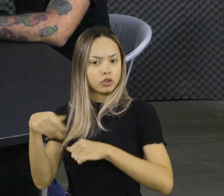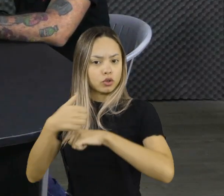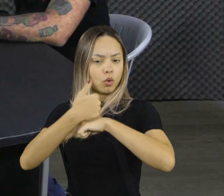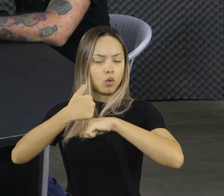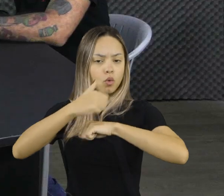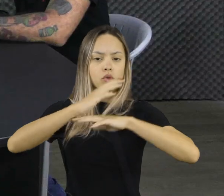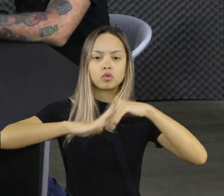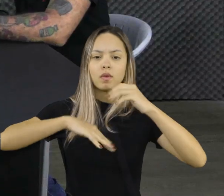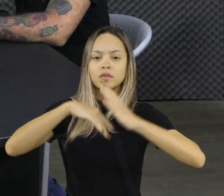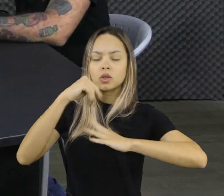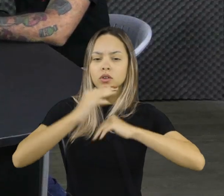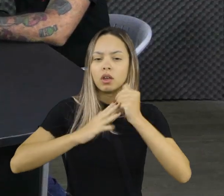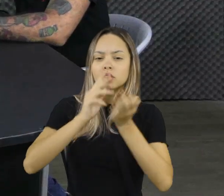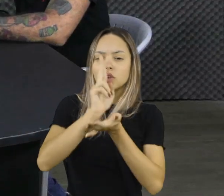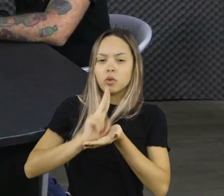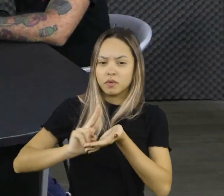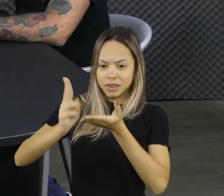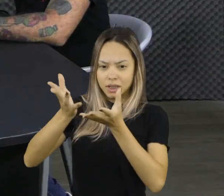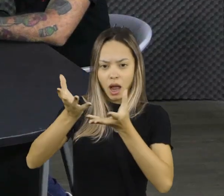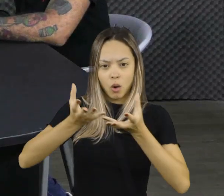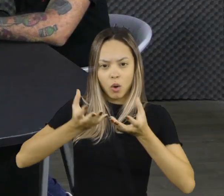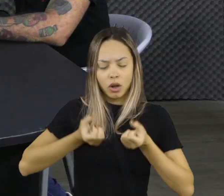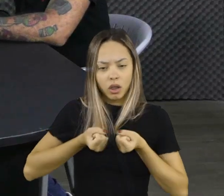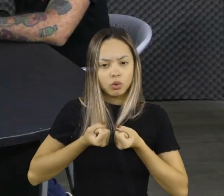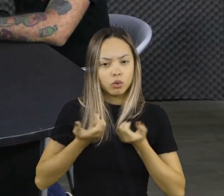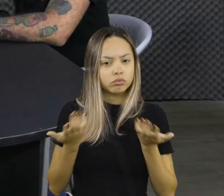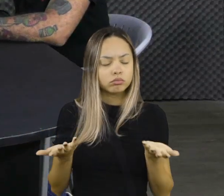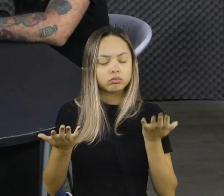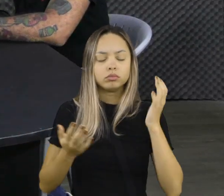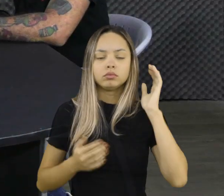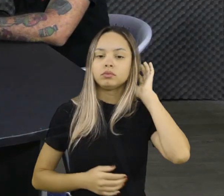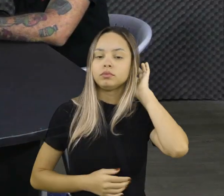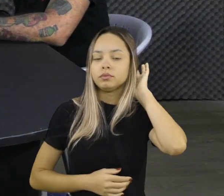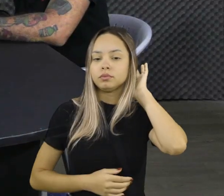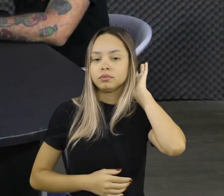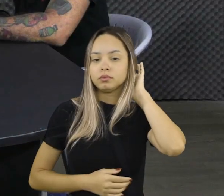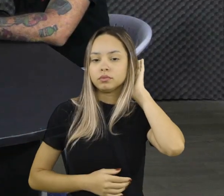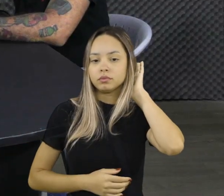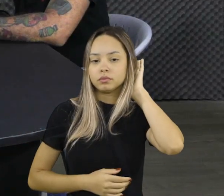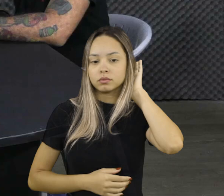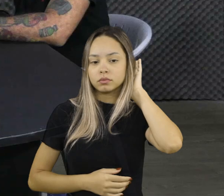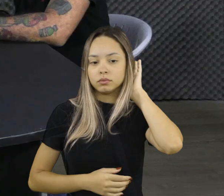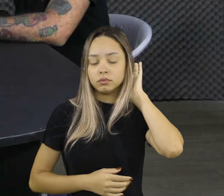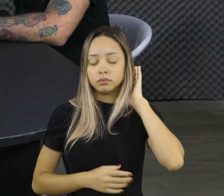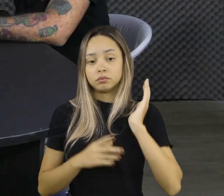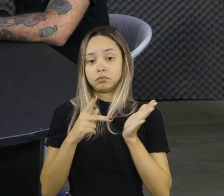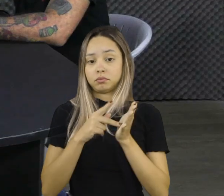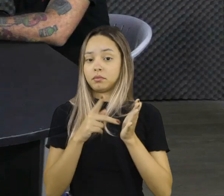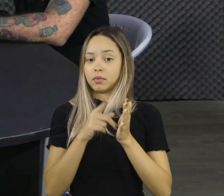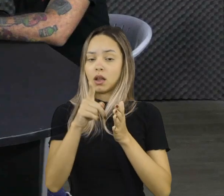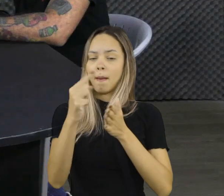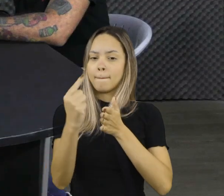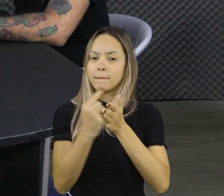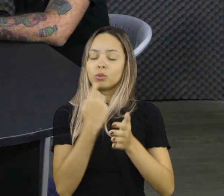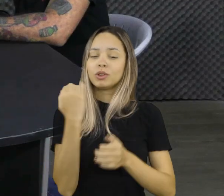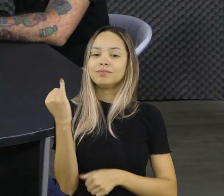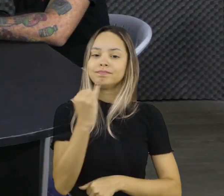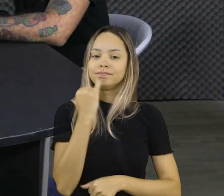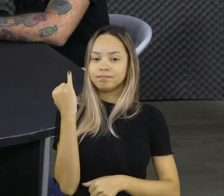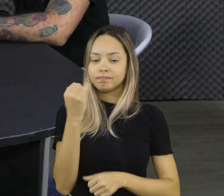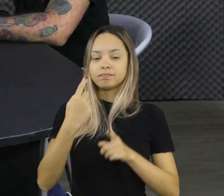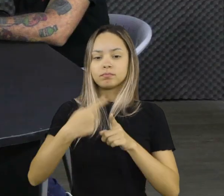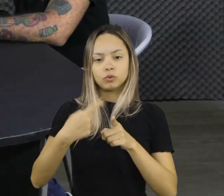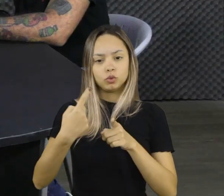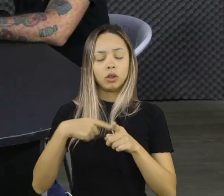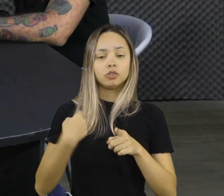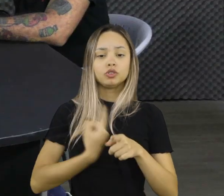universidade acolhendo esses futuros profissionais da educação? Pronto, essa é uma pergunta bem importante, porque o que a gente tem